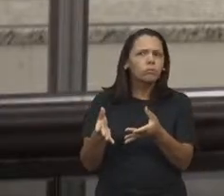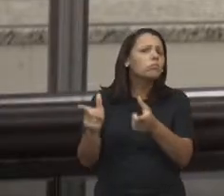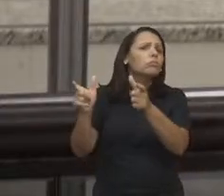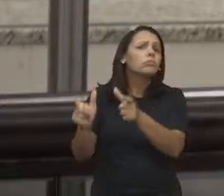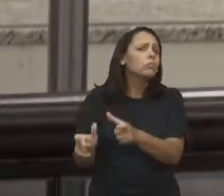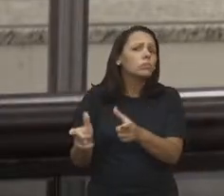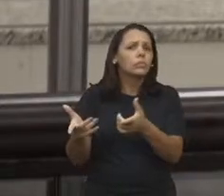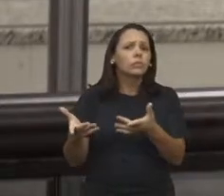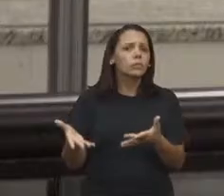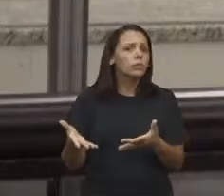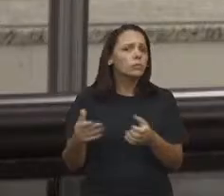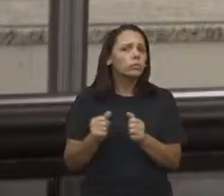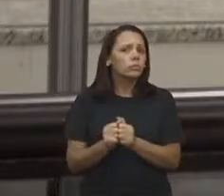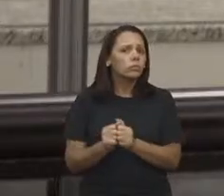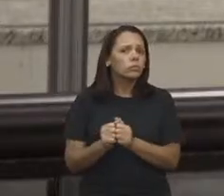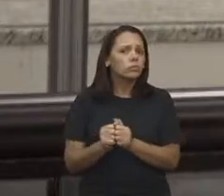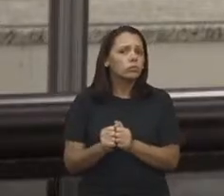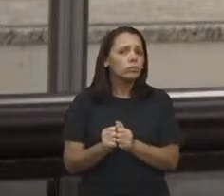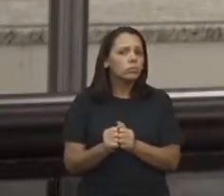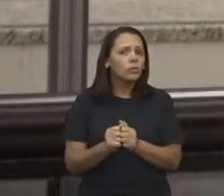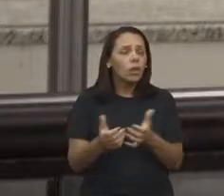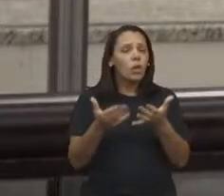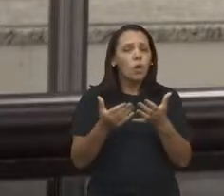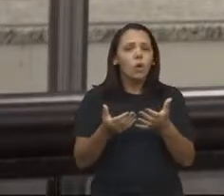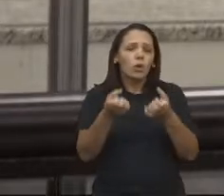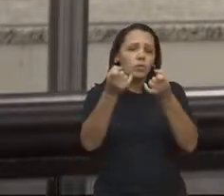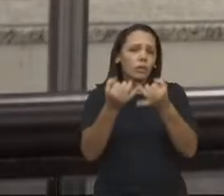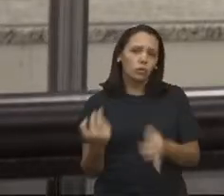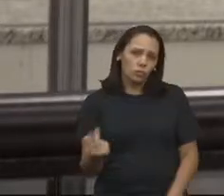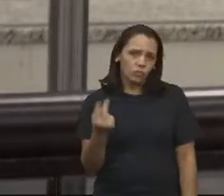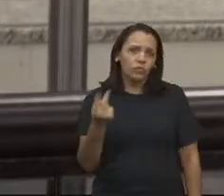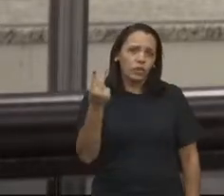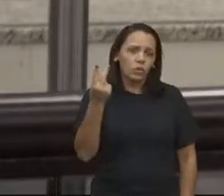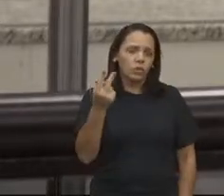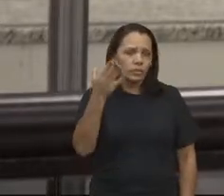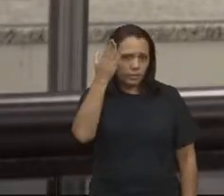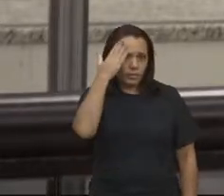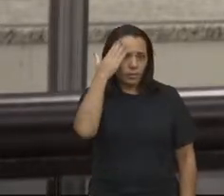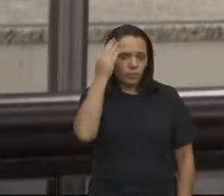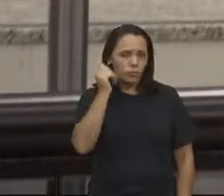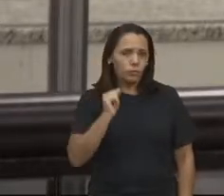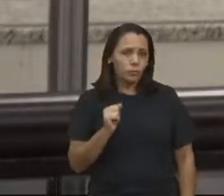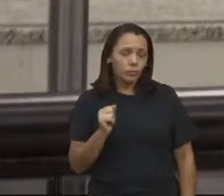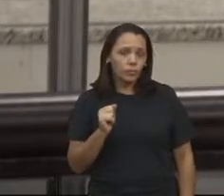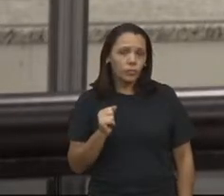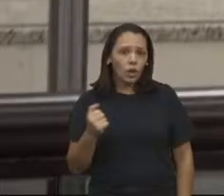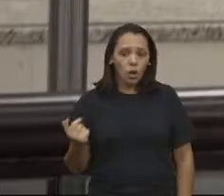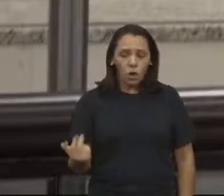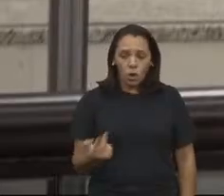isso? Eu gostaria de falar um pouquinho de custo com vocês. Sabe por quê? Porque o